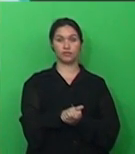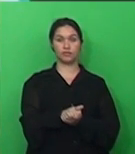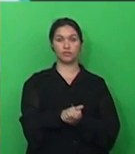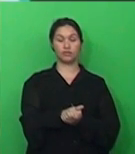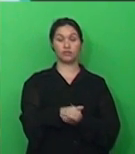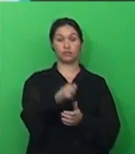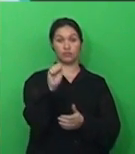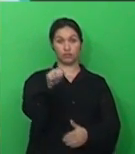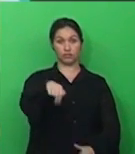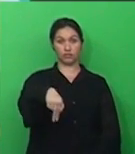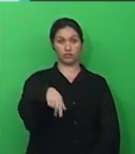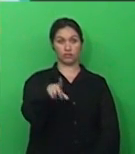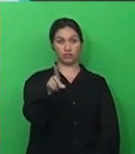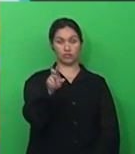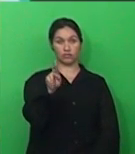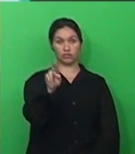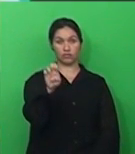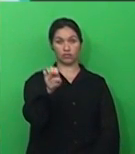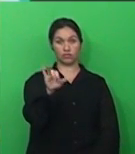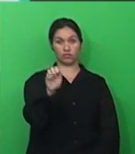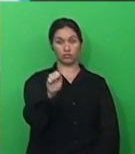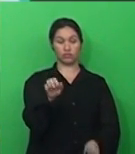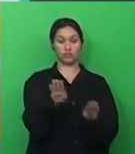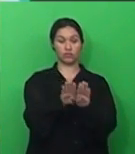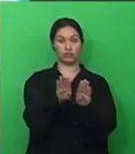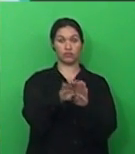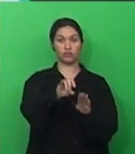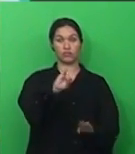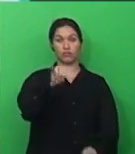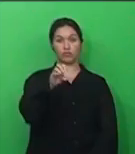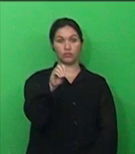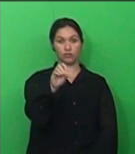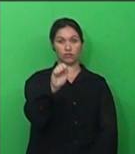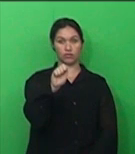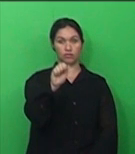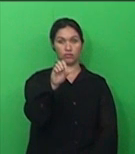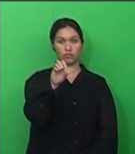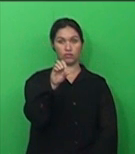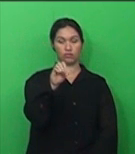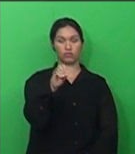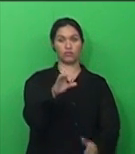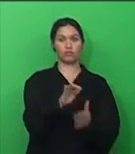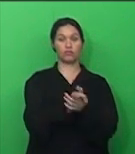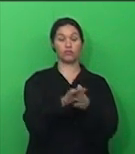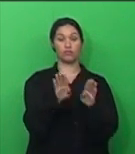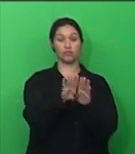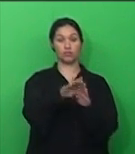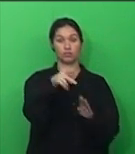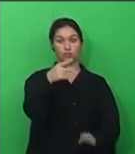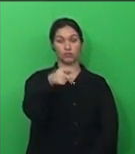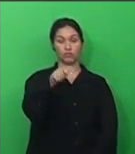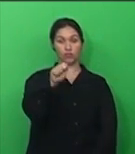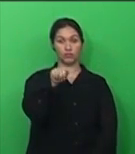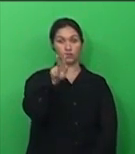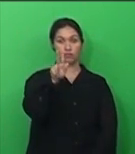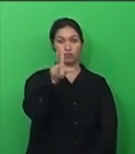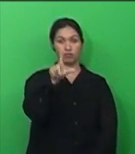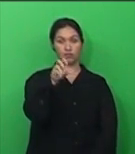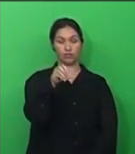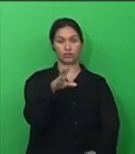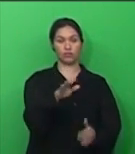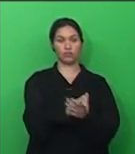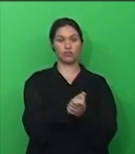Andréa Ramos, que é quiropraxista, João Inácio Magalhães Filho, procurador federal, Paulo Enns, bancário, Karen